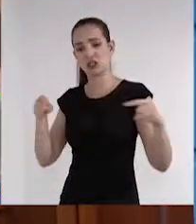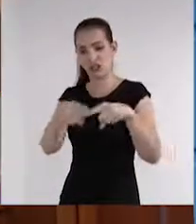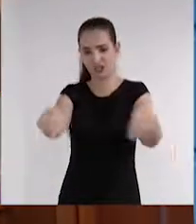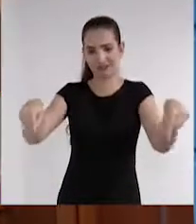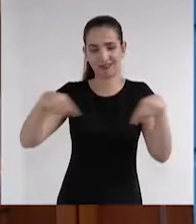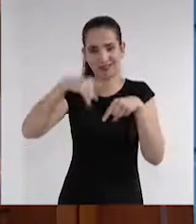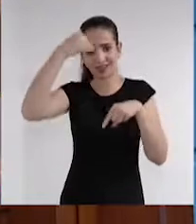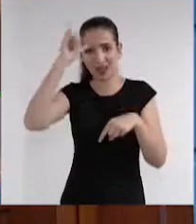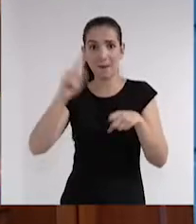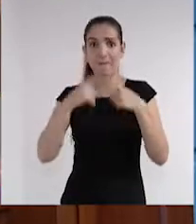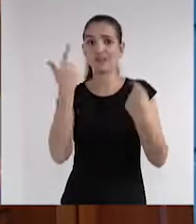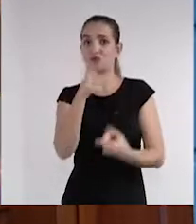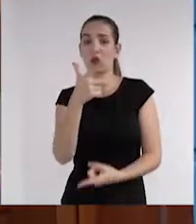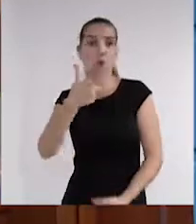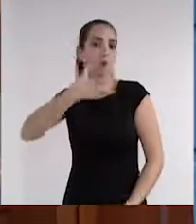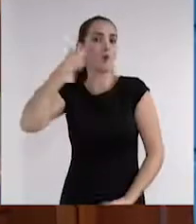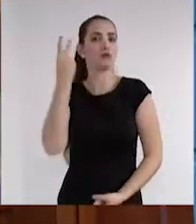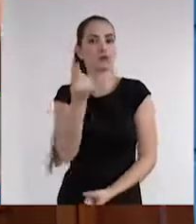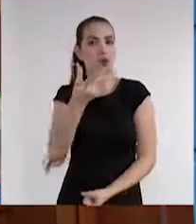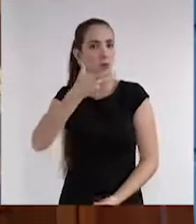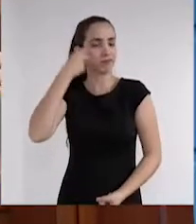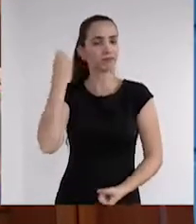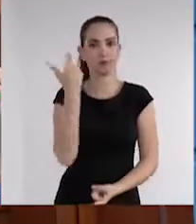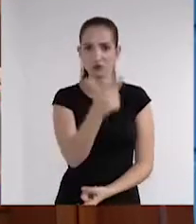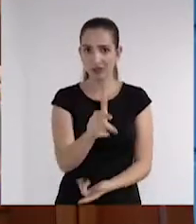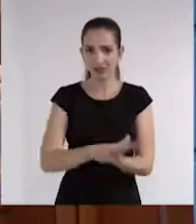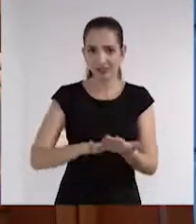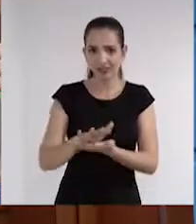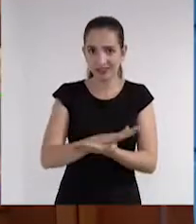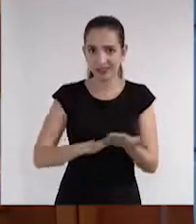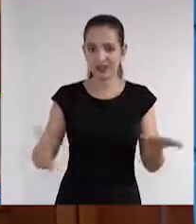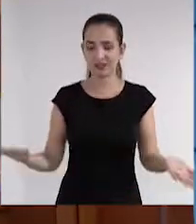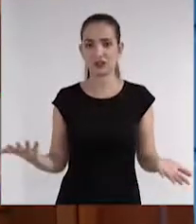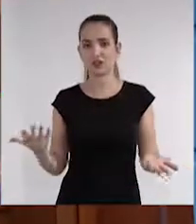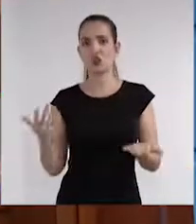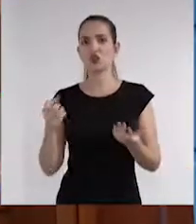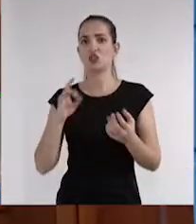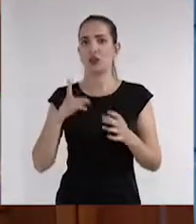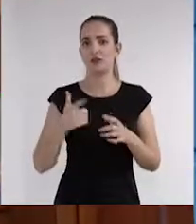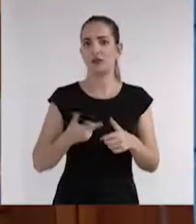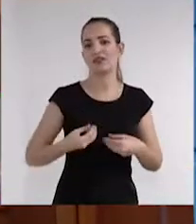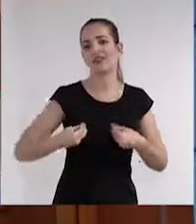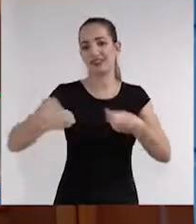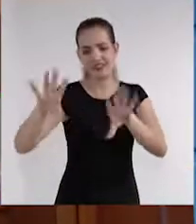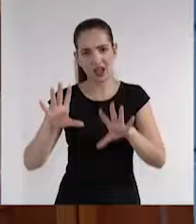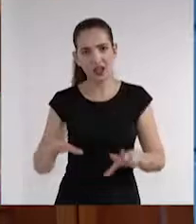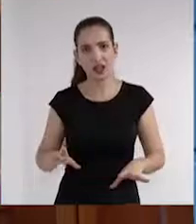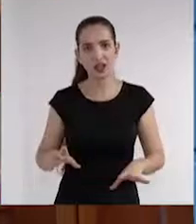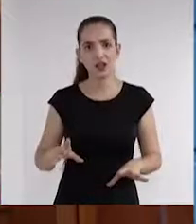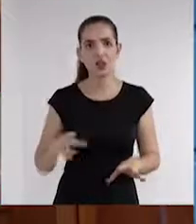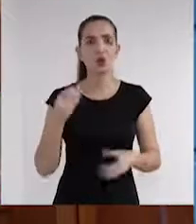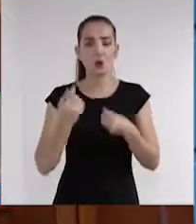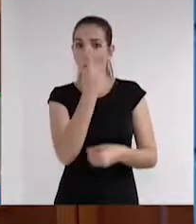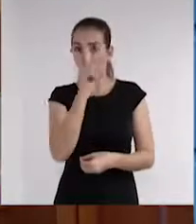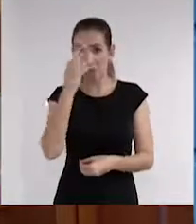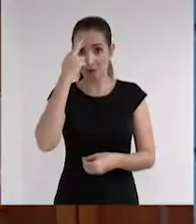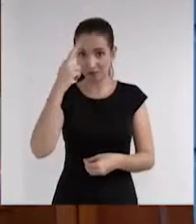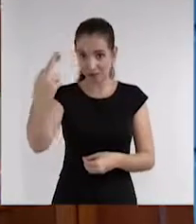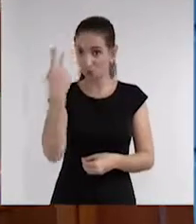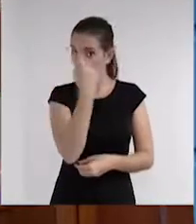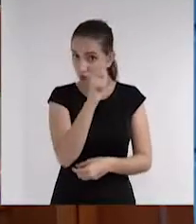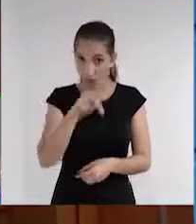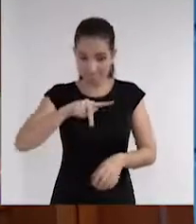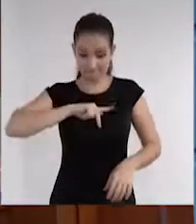que é o lucro dessa terra? Qual que é melhor? Deixar uma imensidão de terra na mão de alguém que não planta, não produz, está lá e